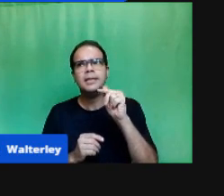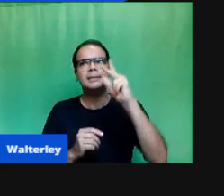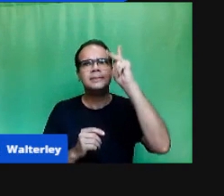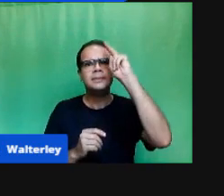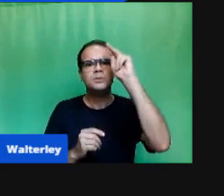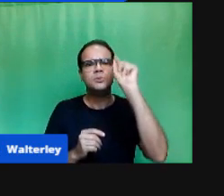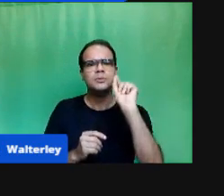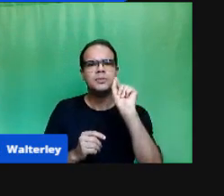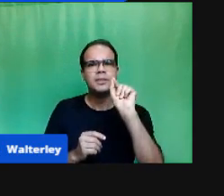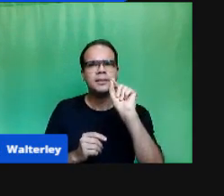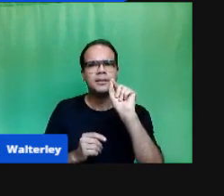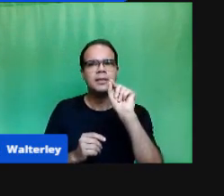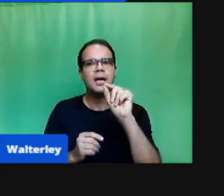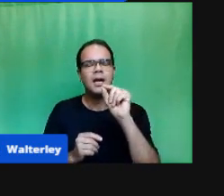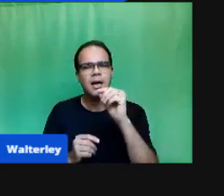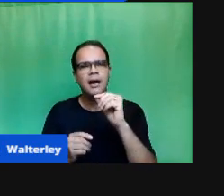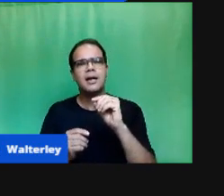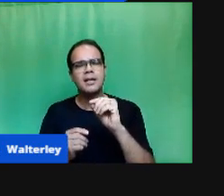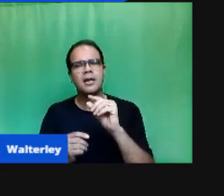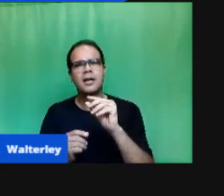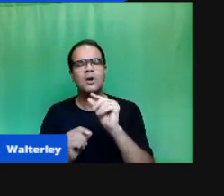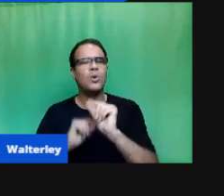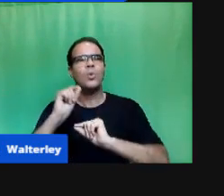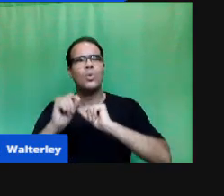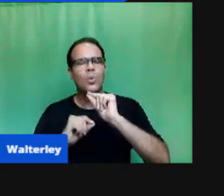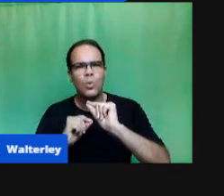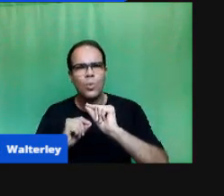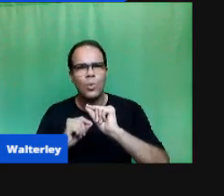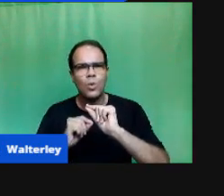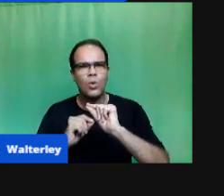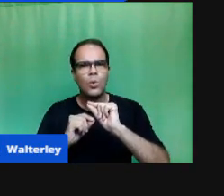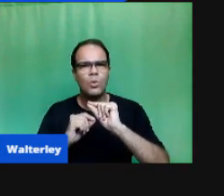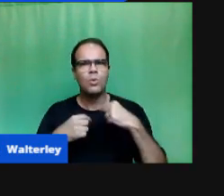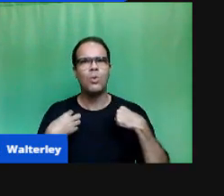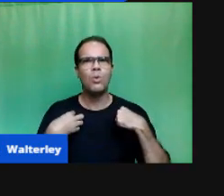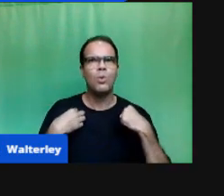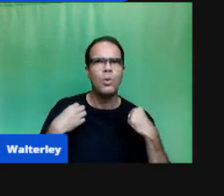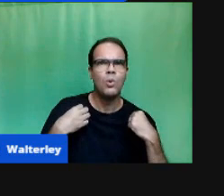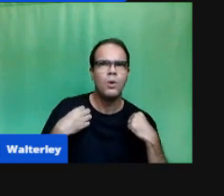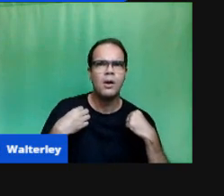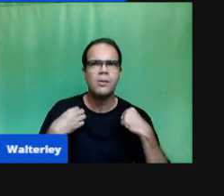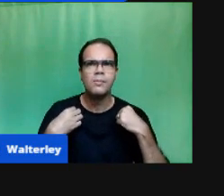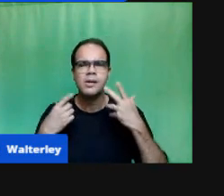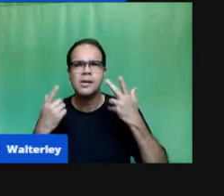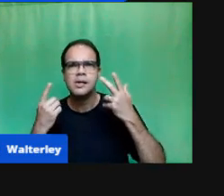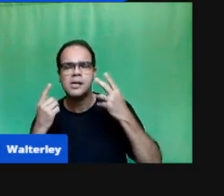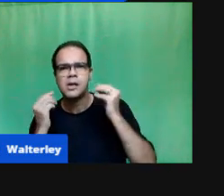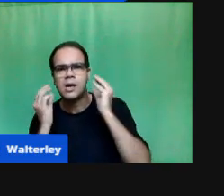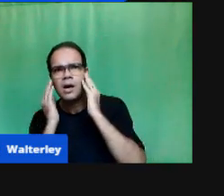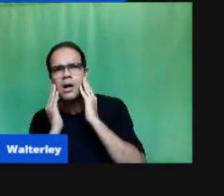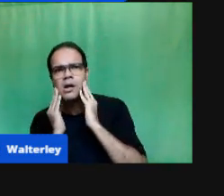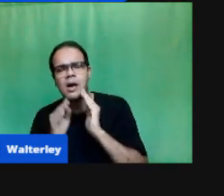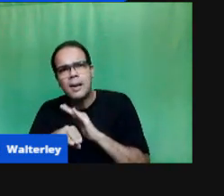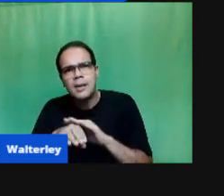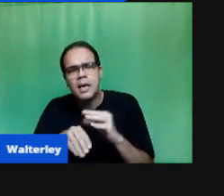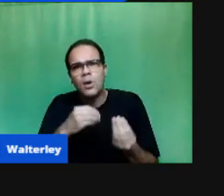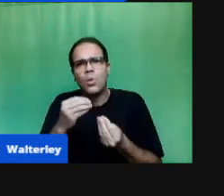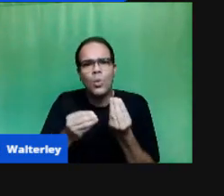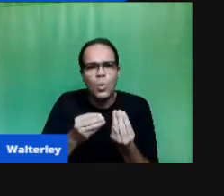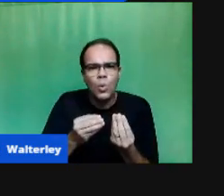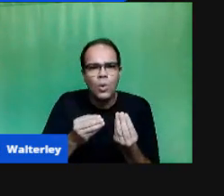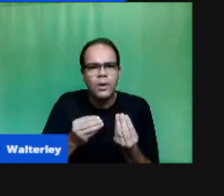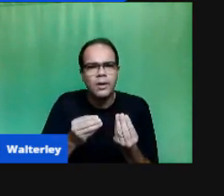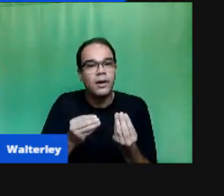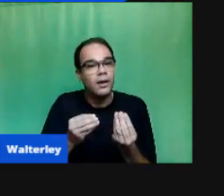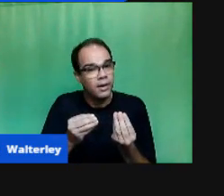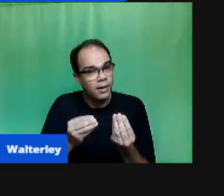escrevendo os protagonistas, os personagens dessa história, né? O professor também pode